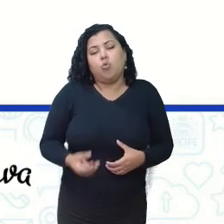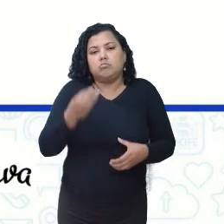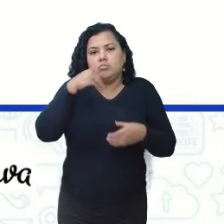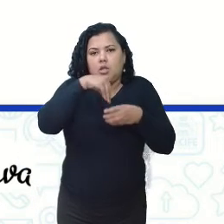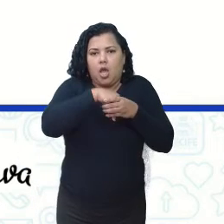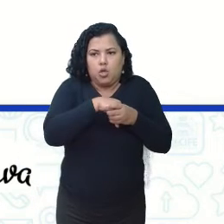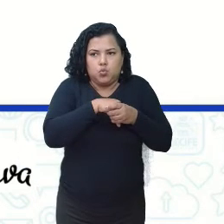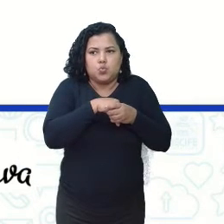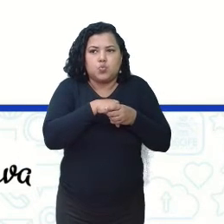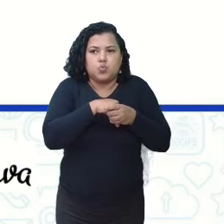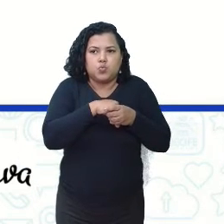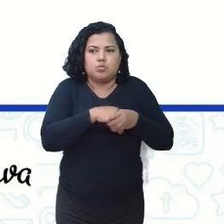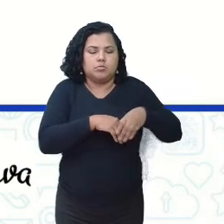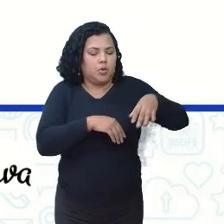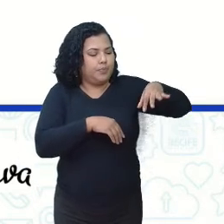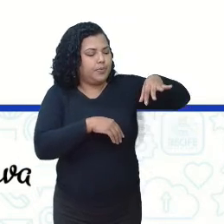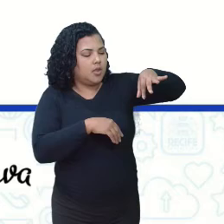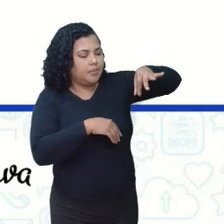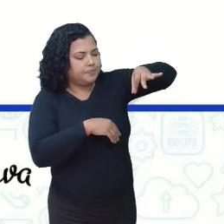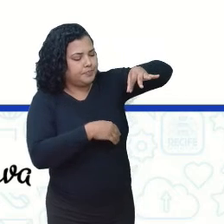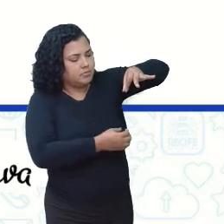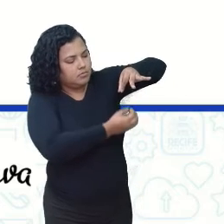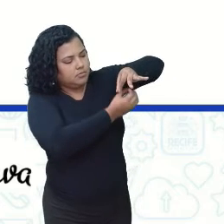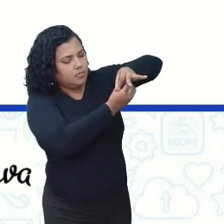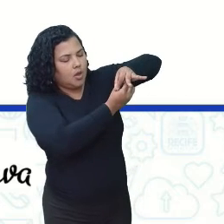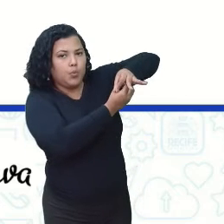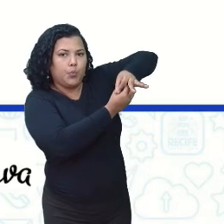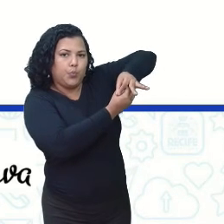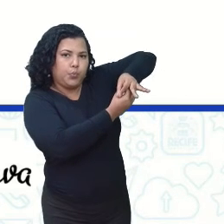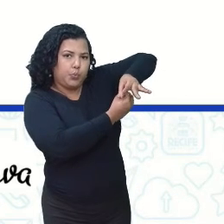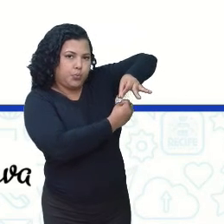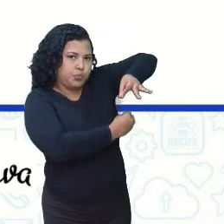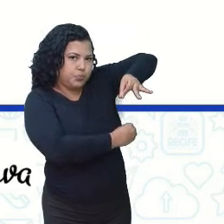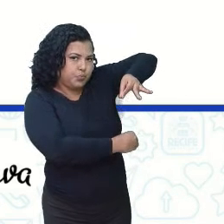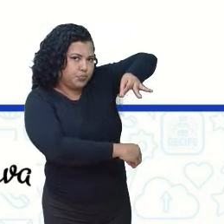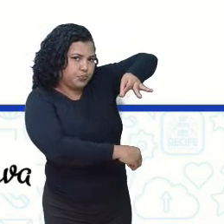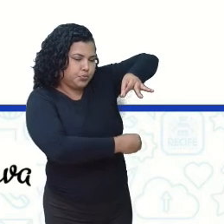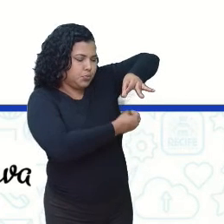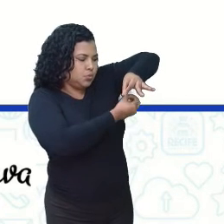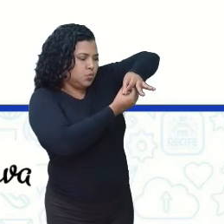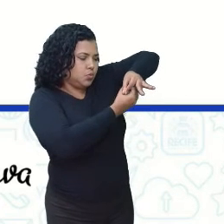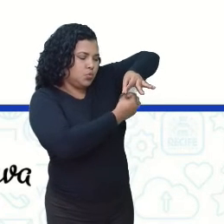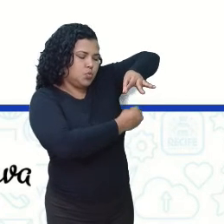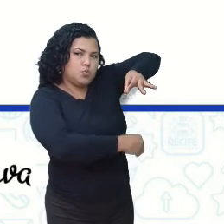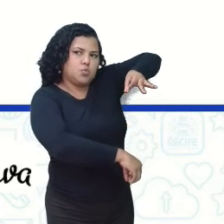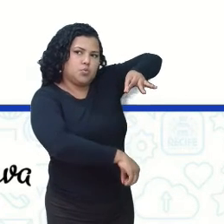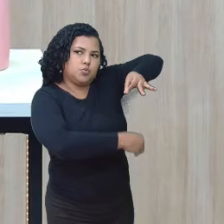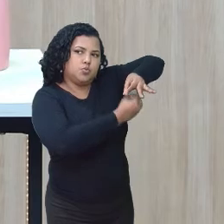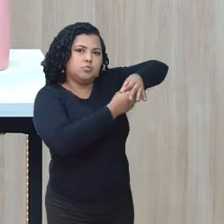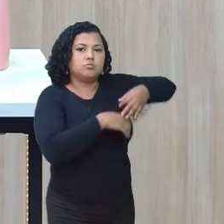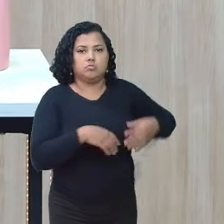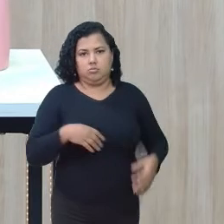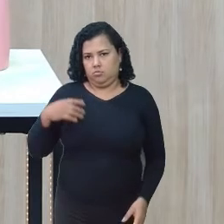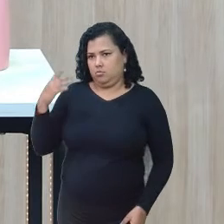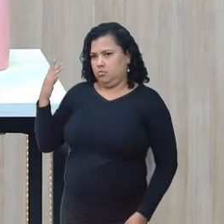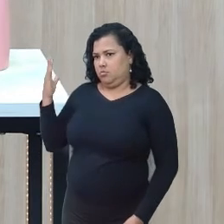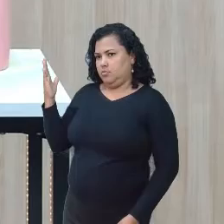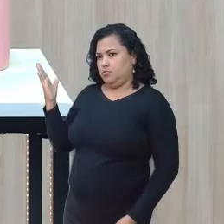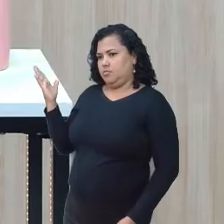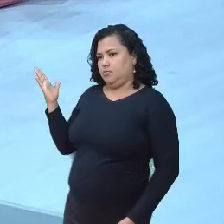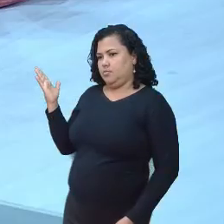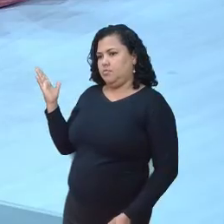feminino. Ele fica logo abaixo aqui, como estamos vendo. Aqui na imagem, ele está